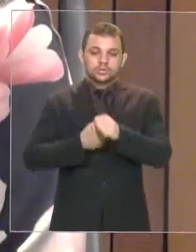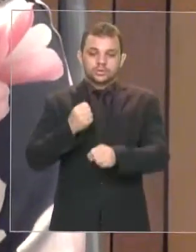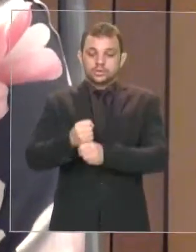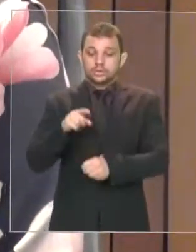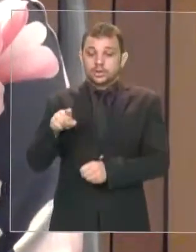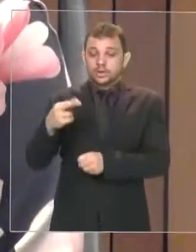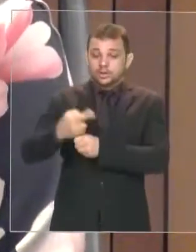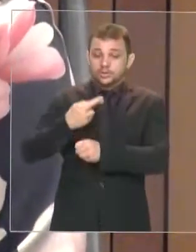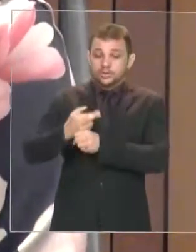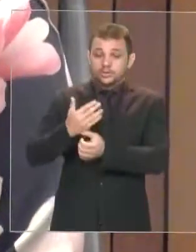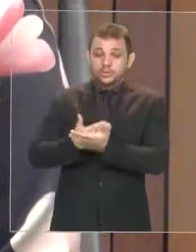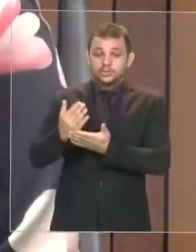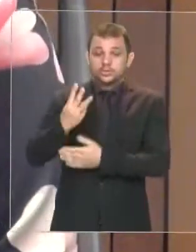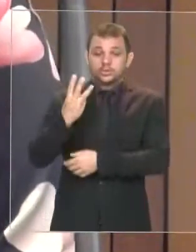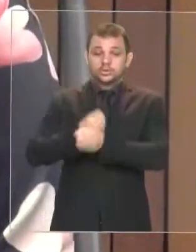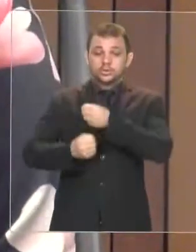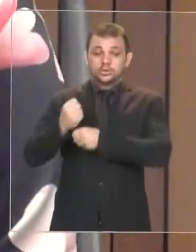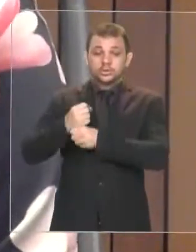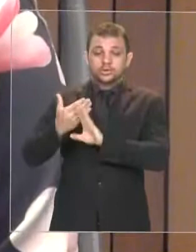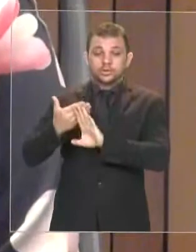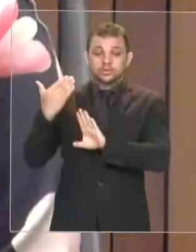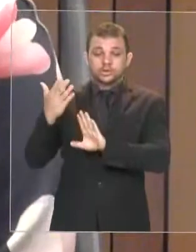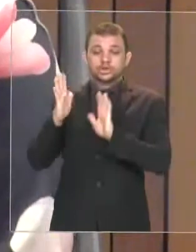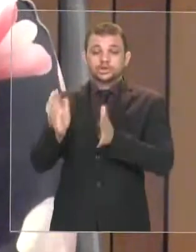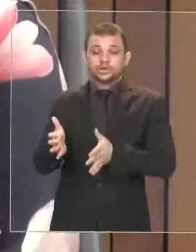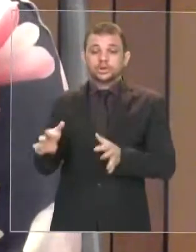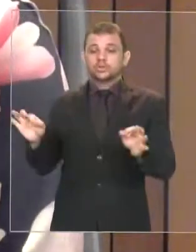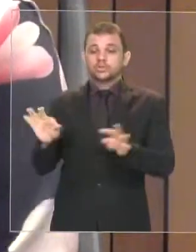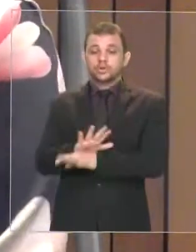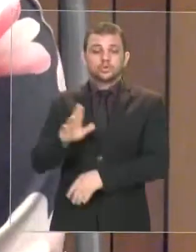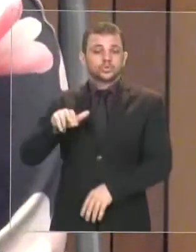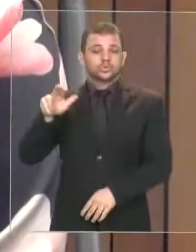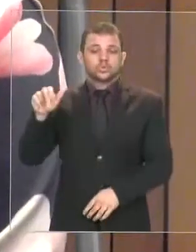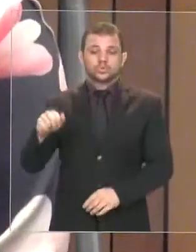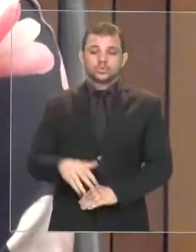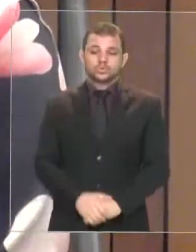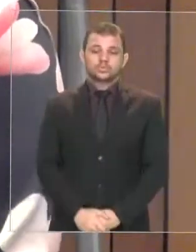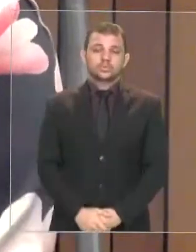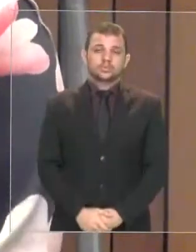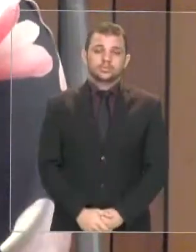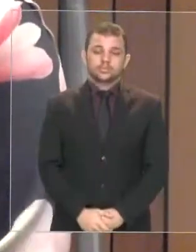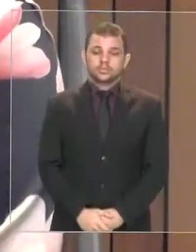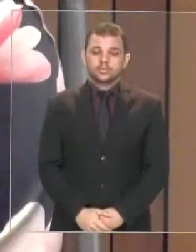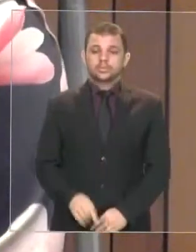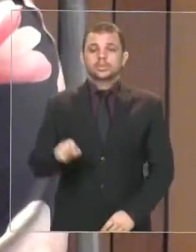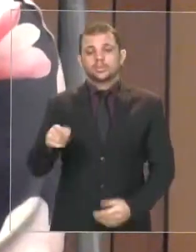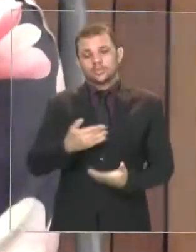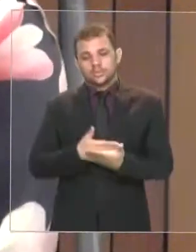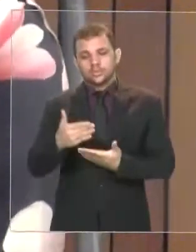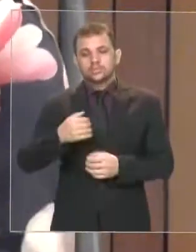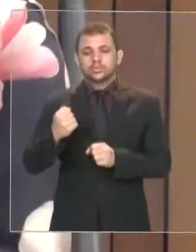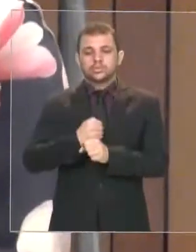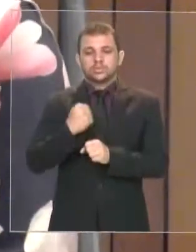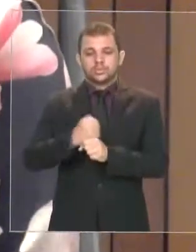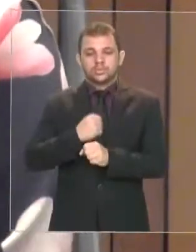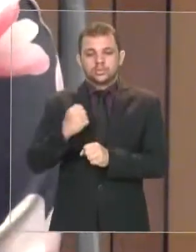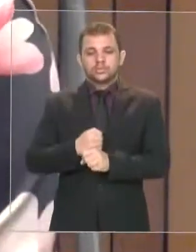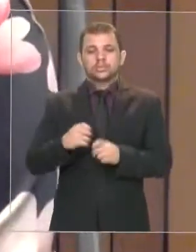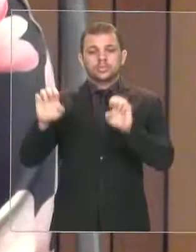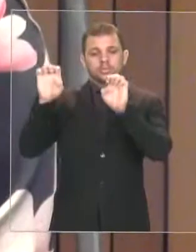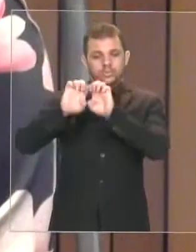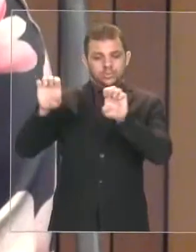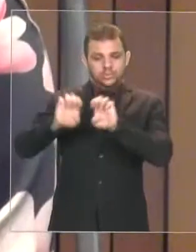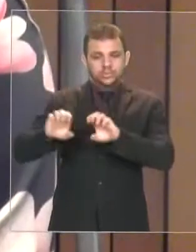de 3 anos e que não acabava, a reforma interminável. Começava a obra e as estruturas